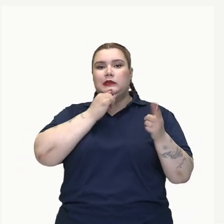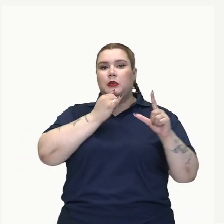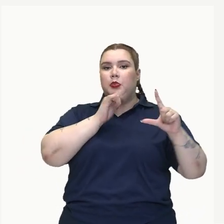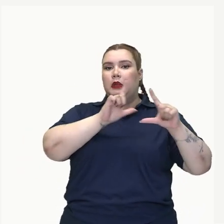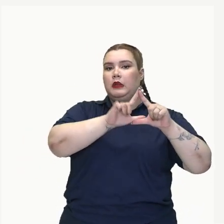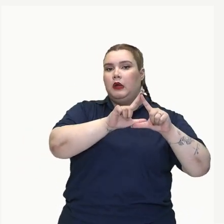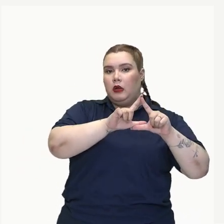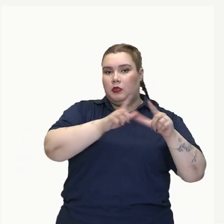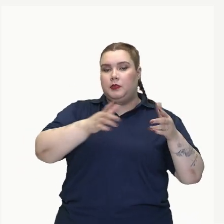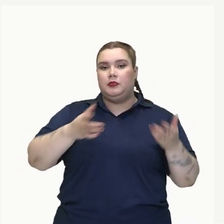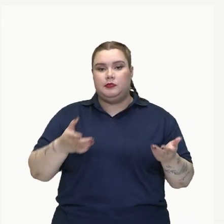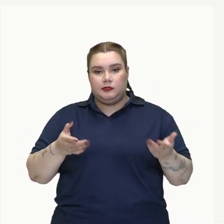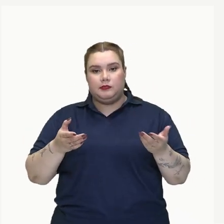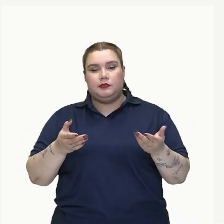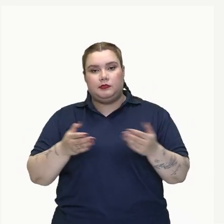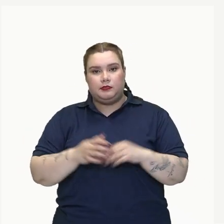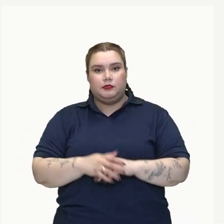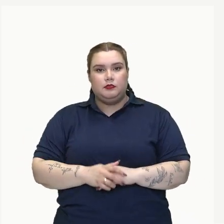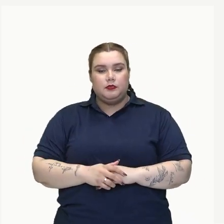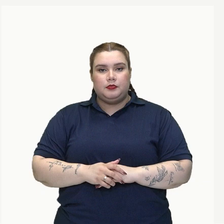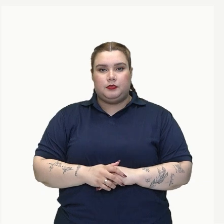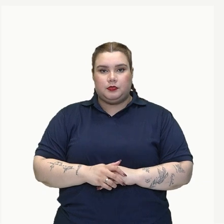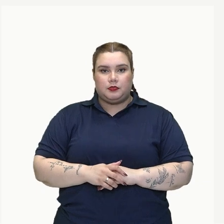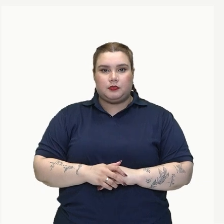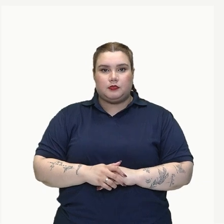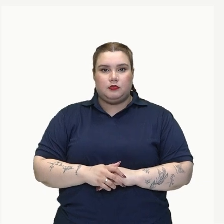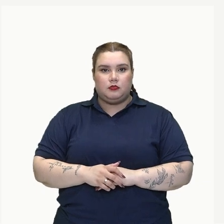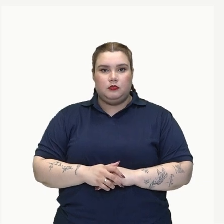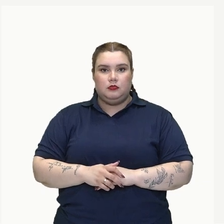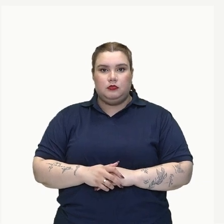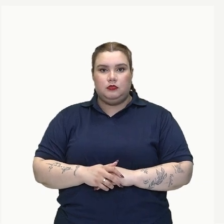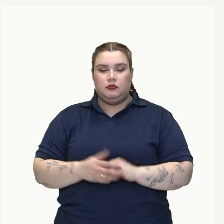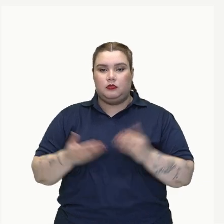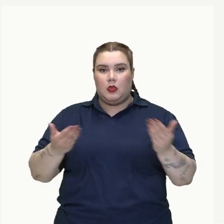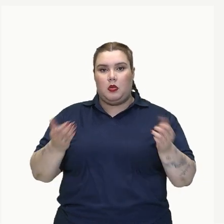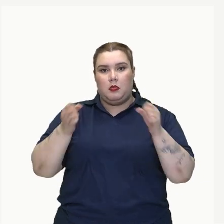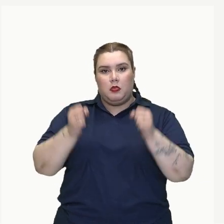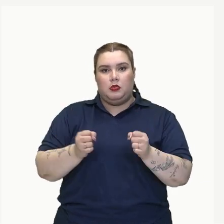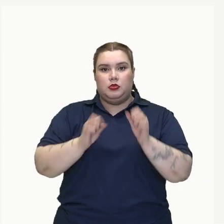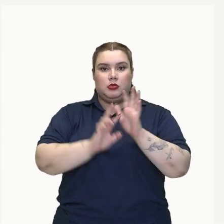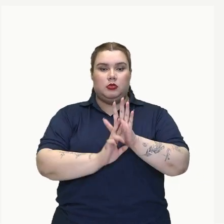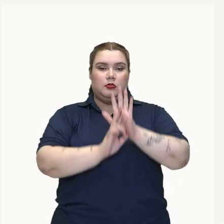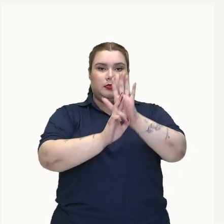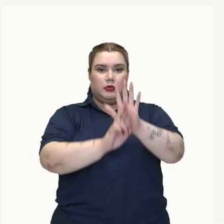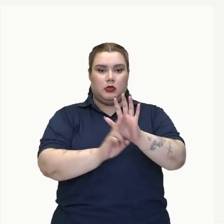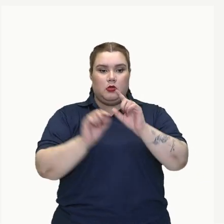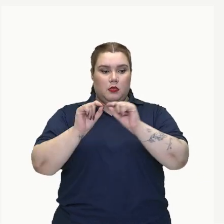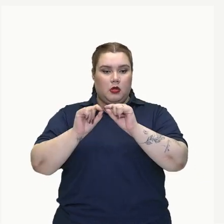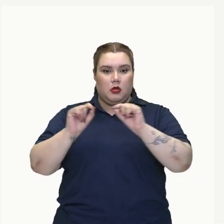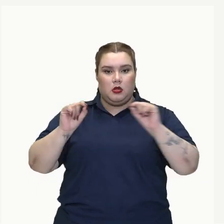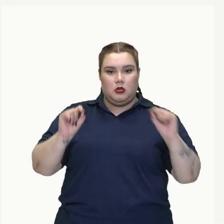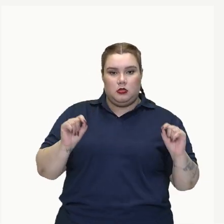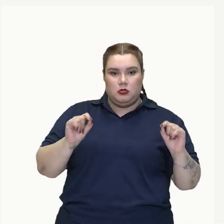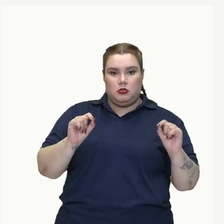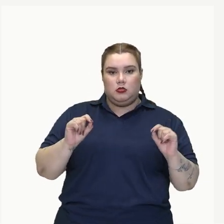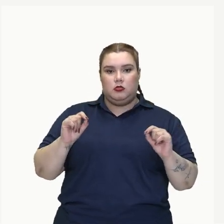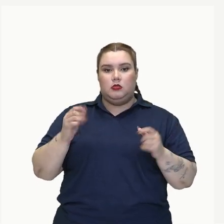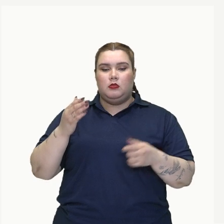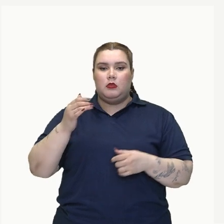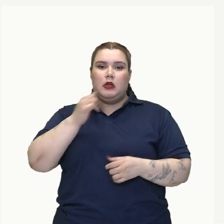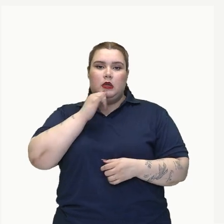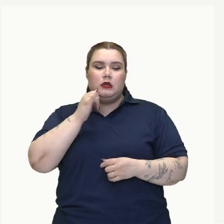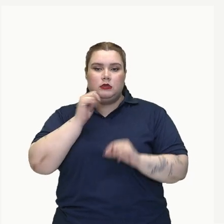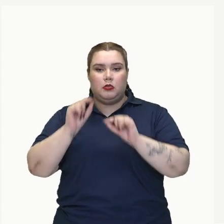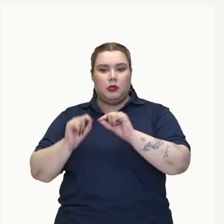tá? Então, a gente pode representar uma reta que passa, por exemplo,